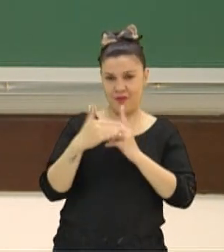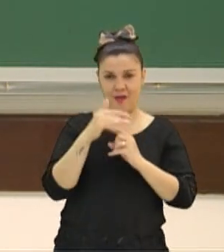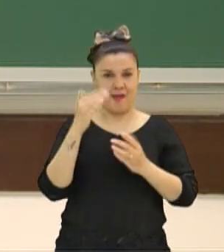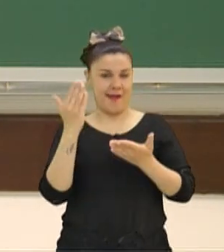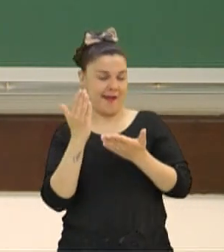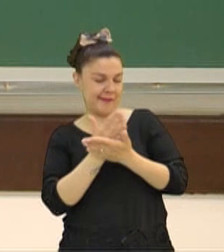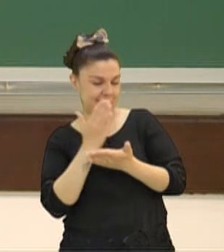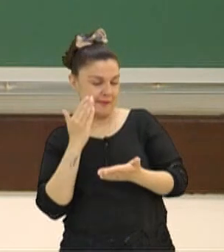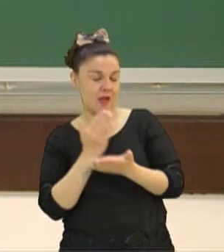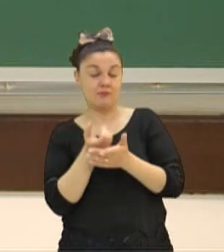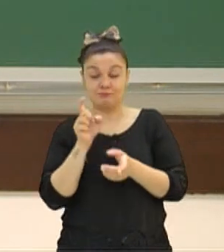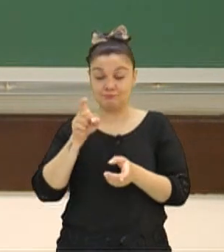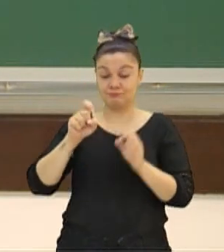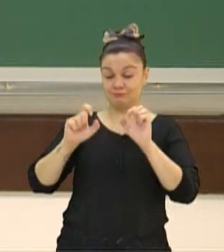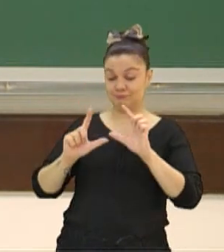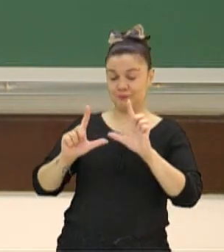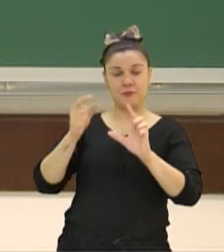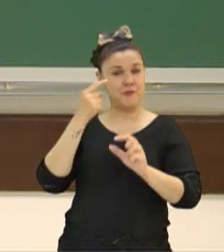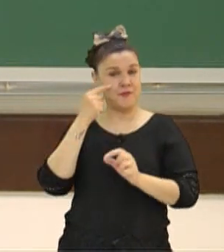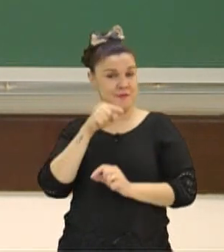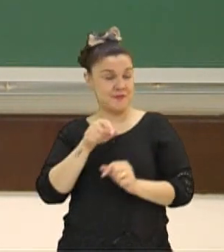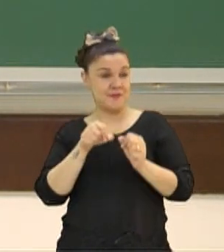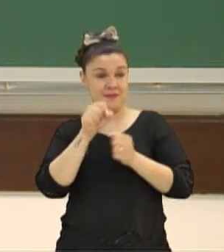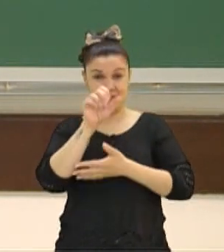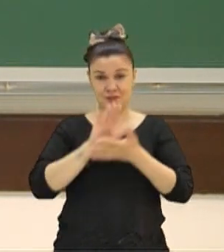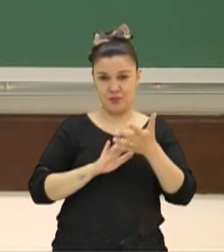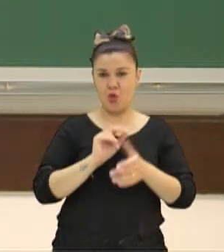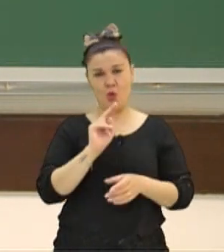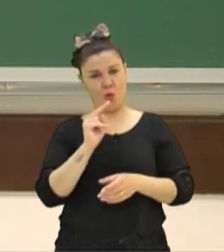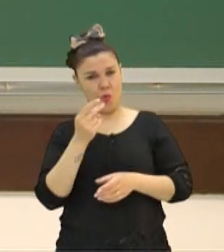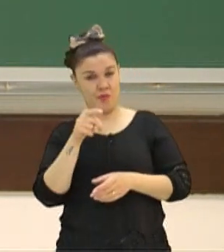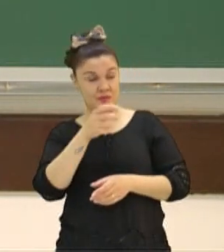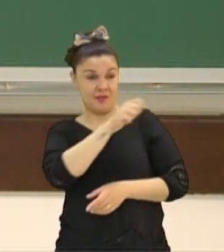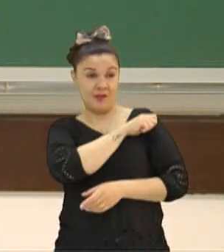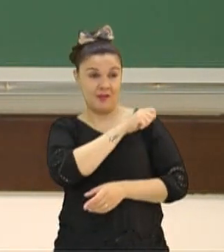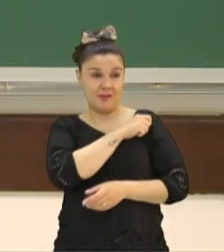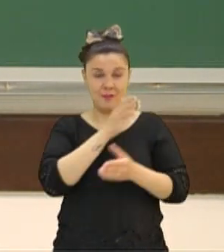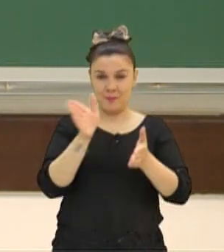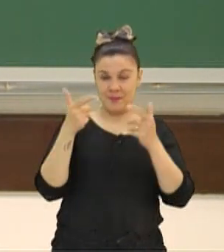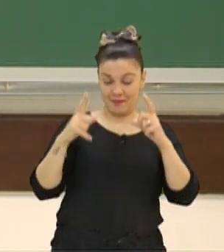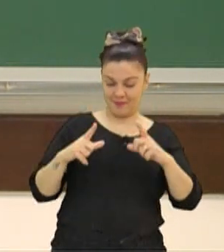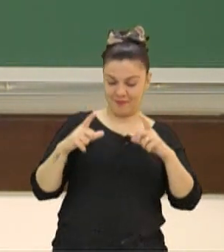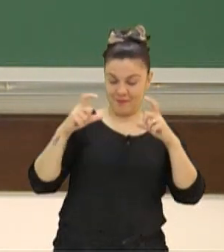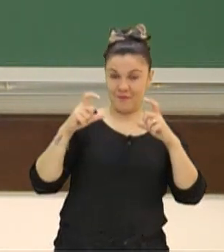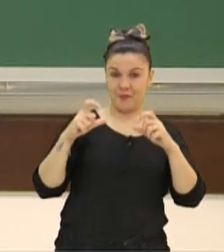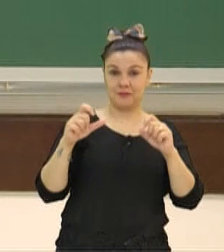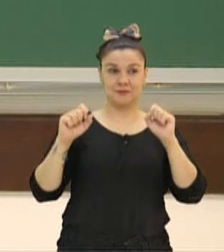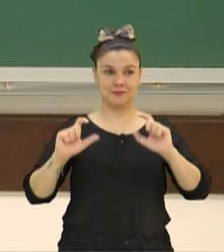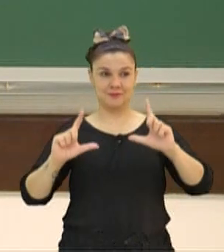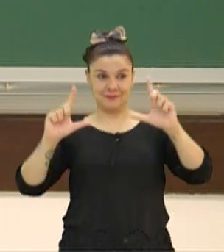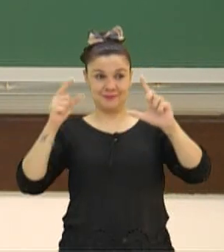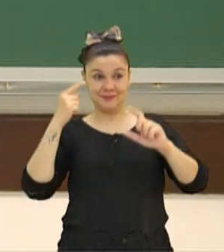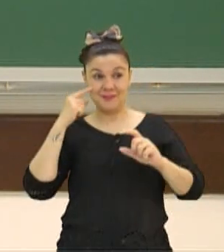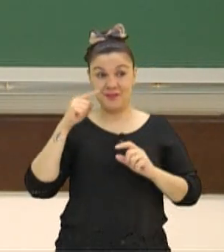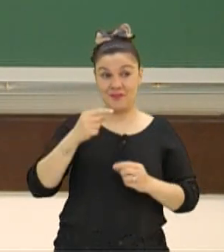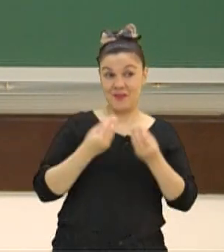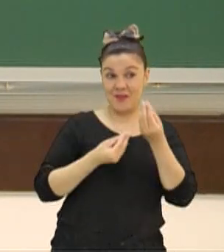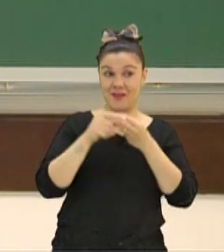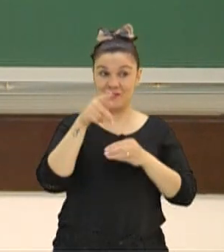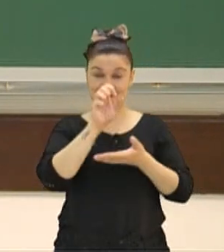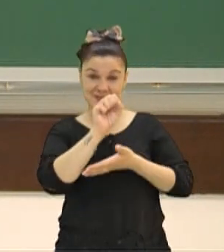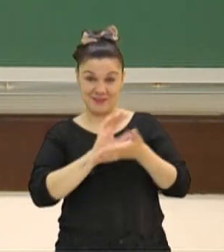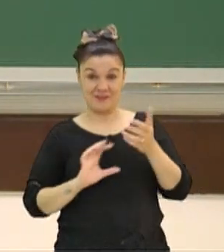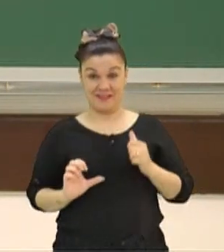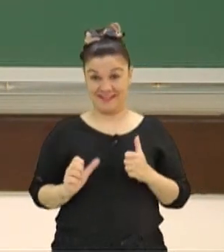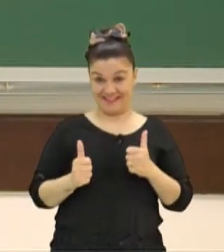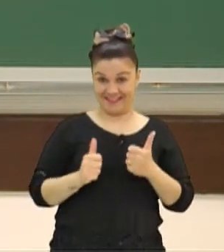me marcar, para eu poder ver como você fez esse exercício. Ou então, se você for meu aluno, me manda uma foto lá no mural para eu poder ver como ficou a sua